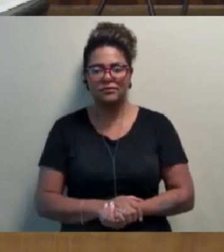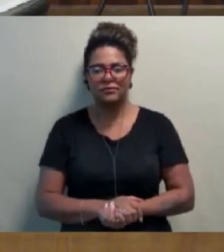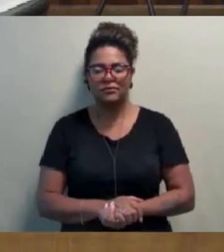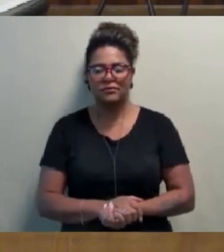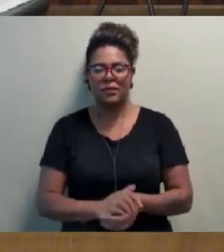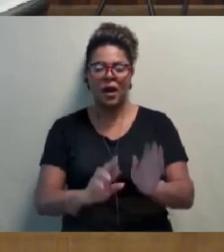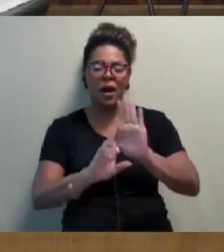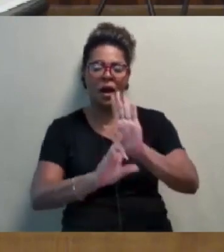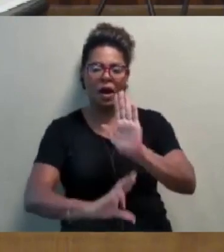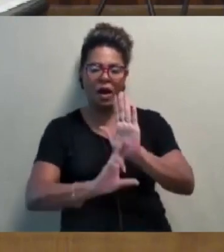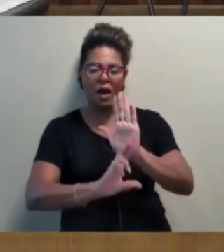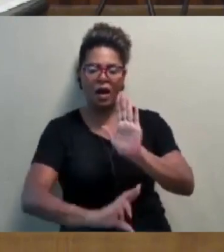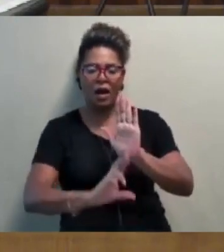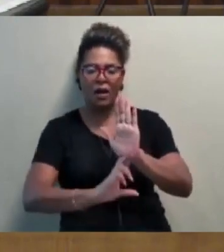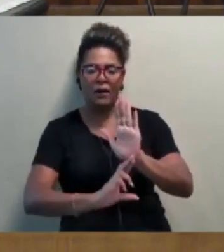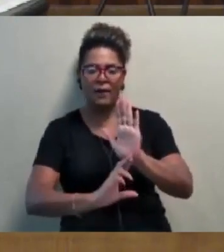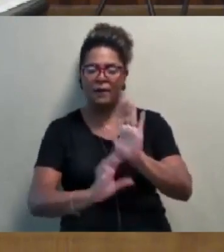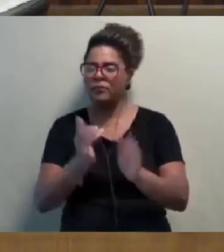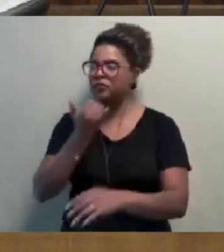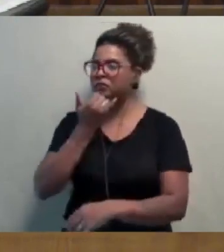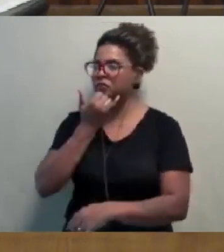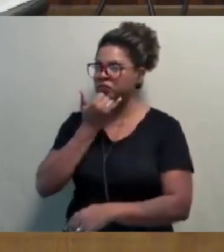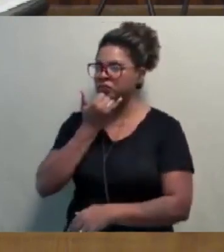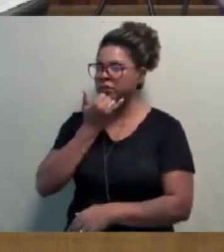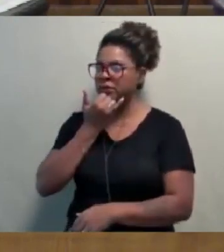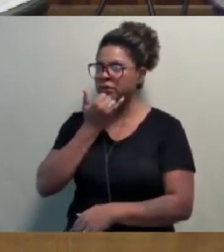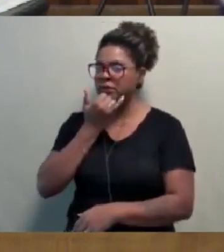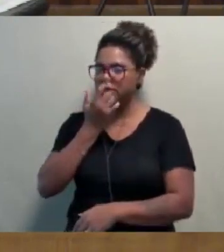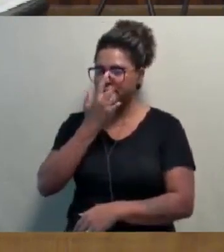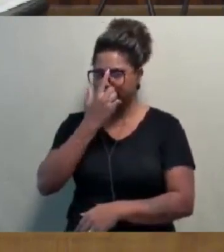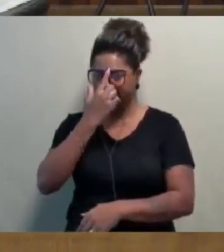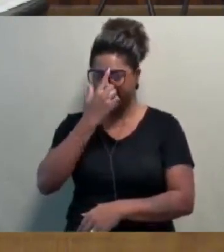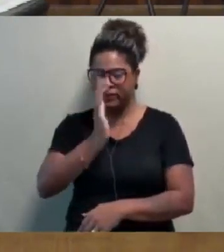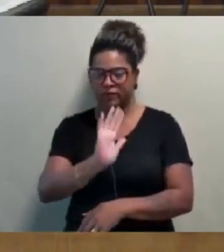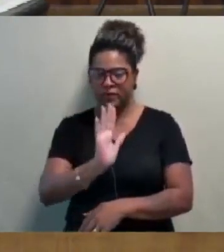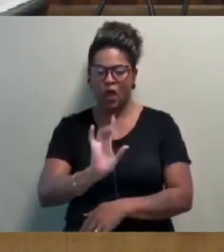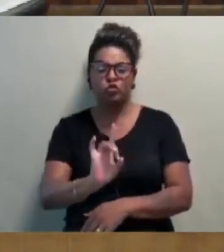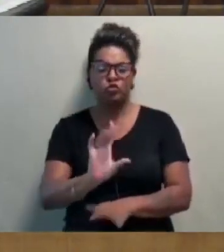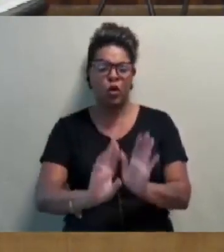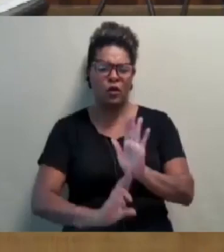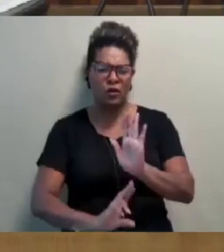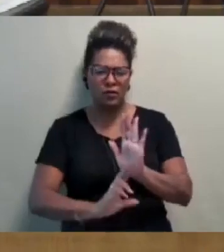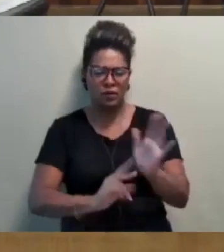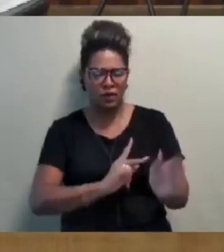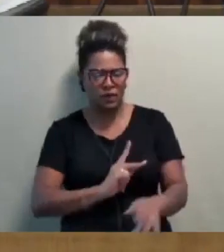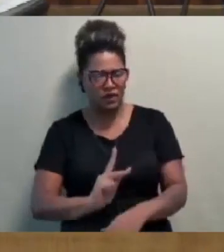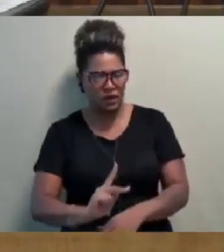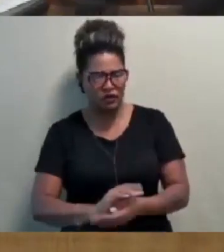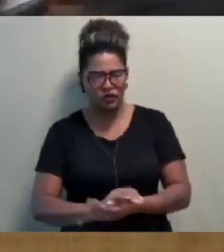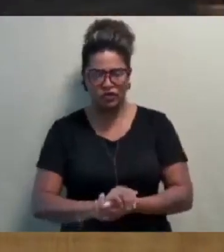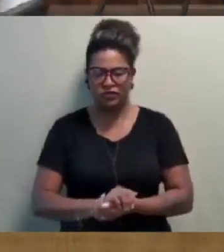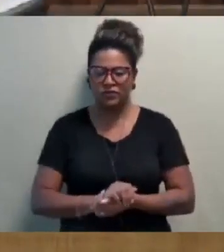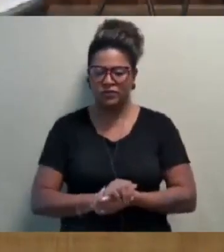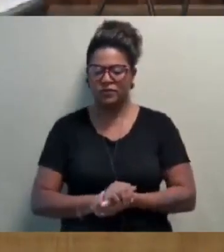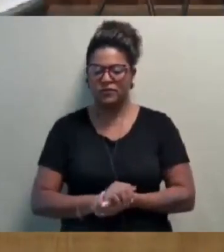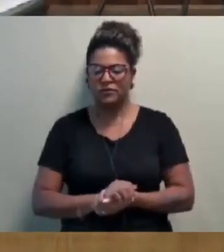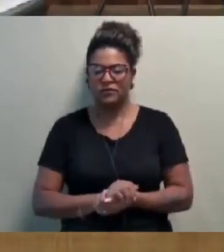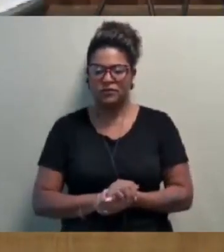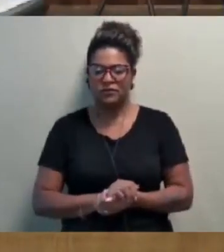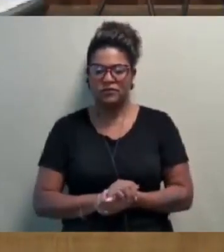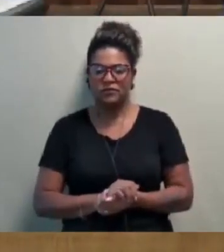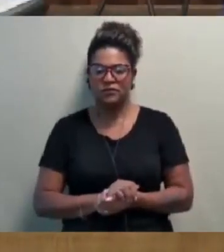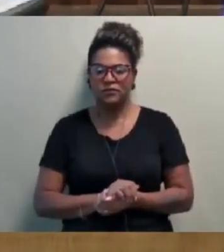Requerimento... Perdão. Então, somente esses requerimentos, presidente. Só esse